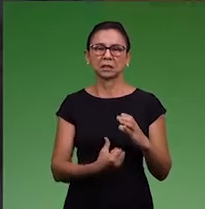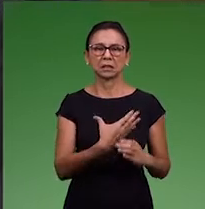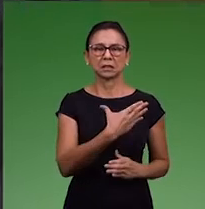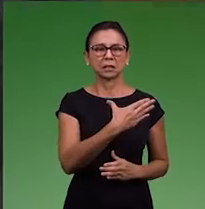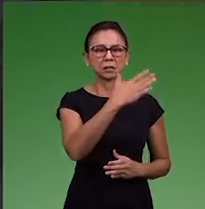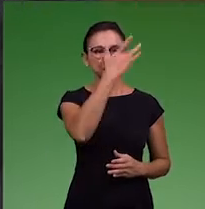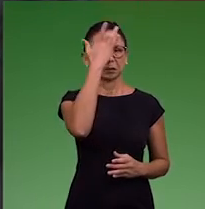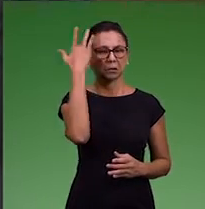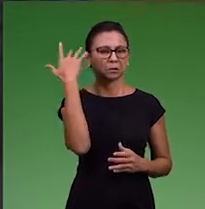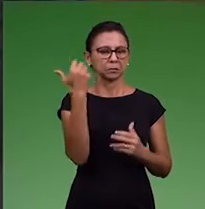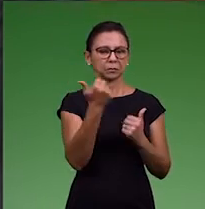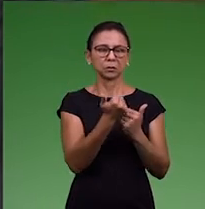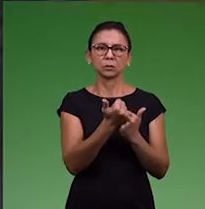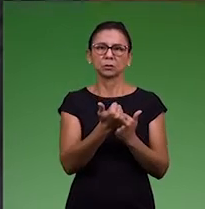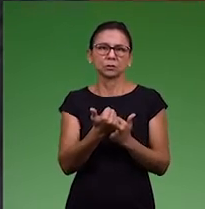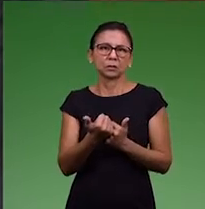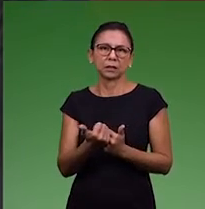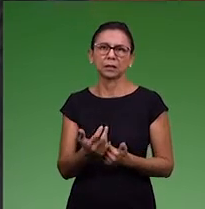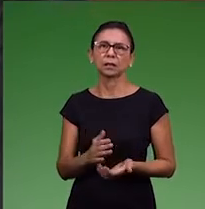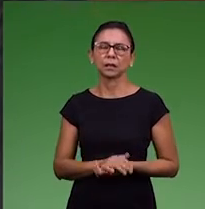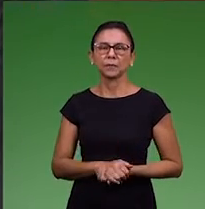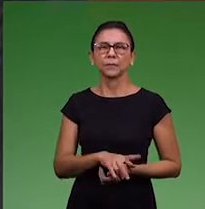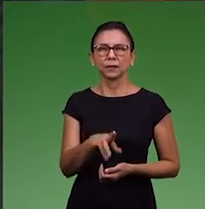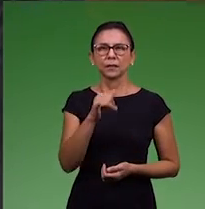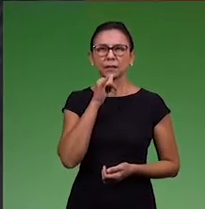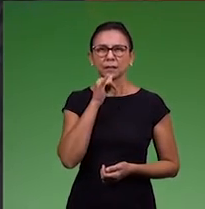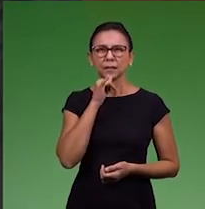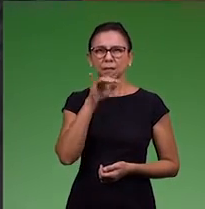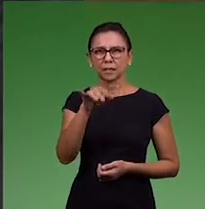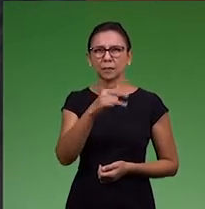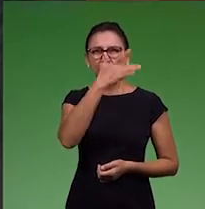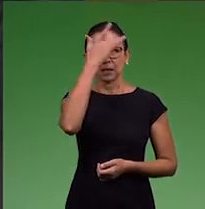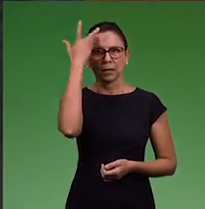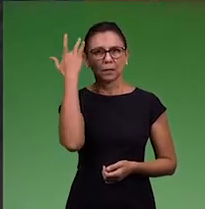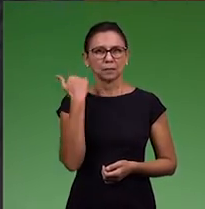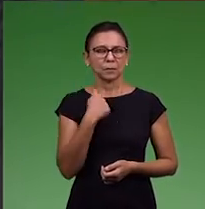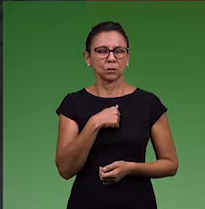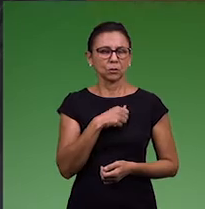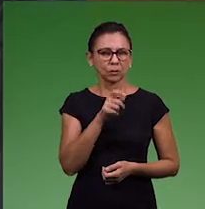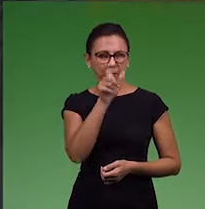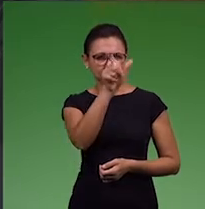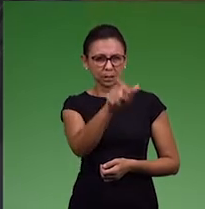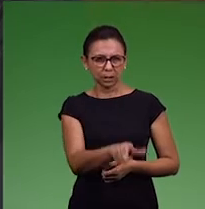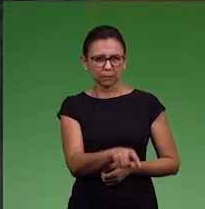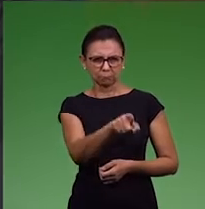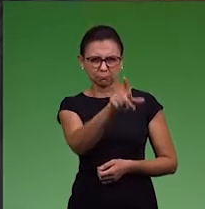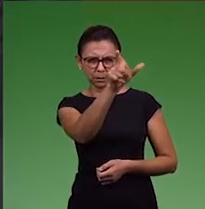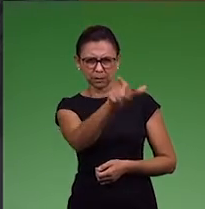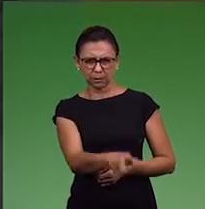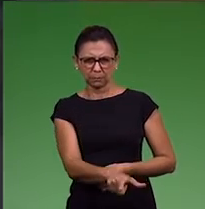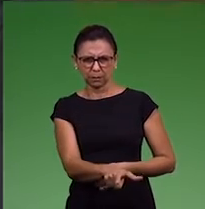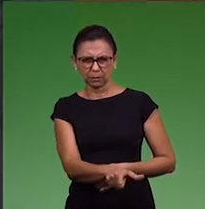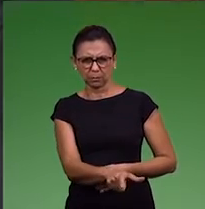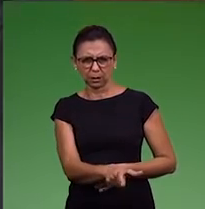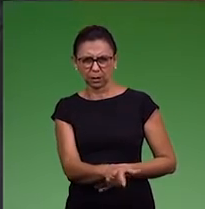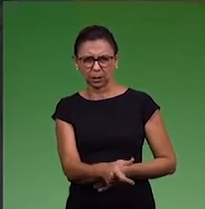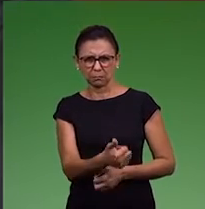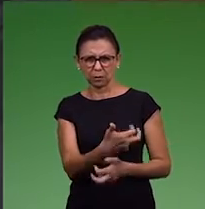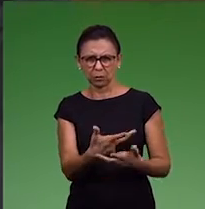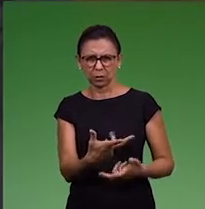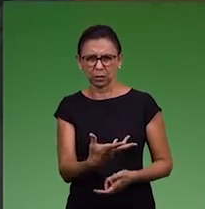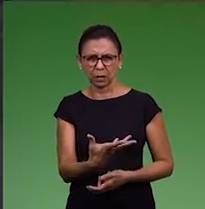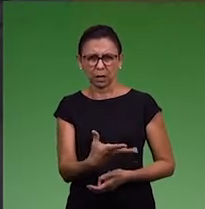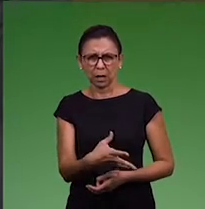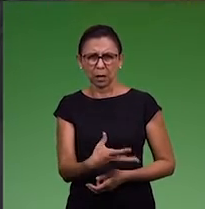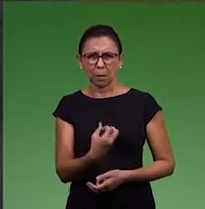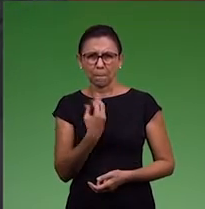criação. Hoje você vê muitas pessoas falarem em energia, né? Eu acho uma coisa assim, não, porque fulano passou uma energia boa.